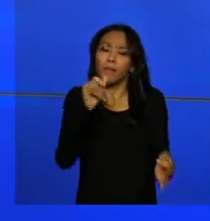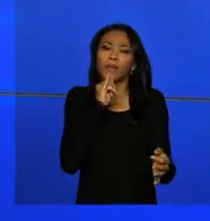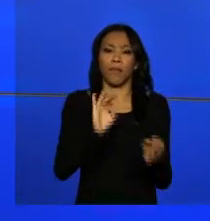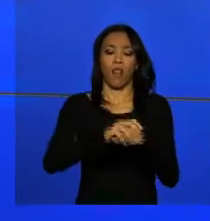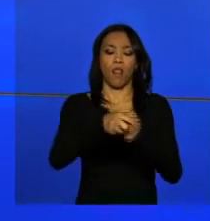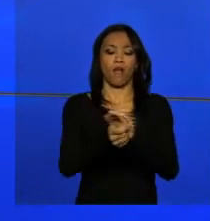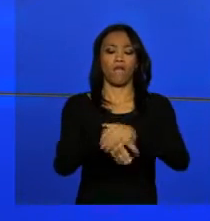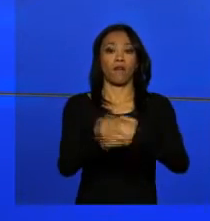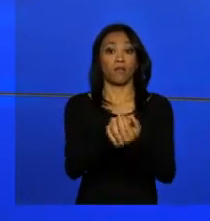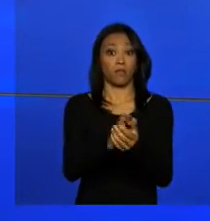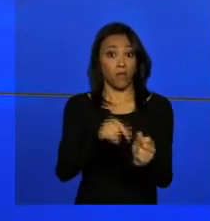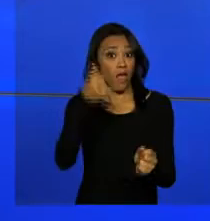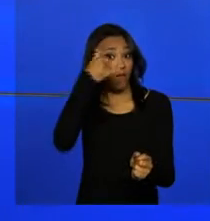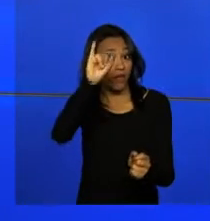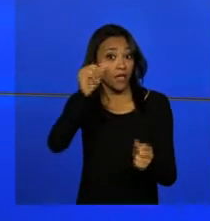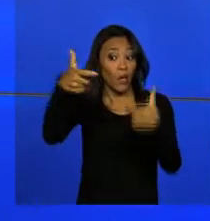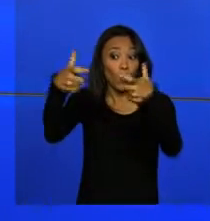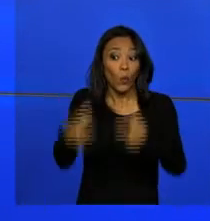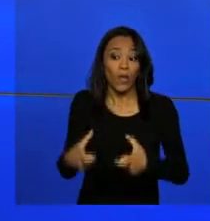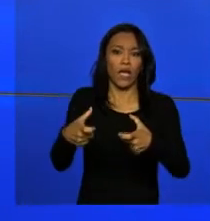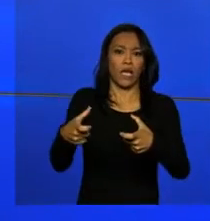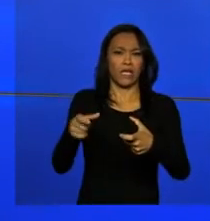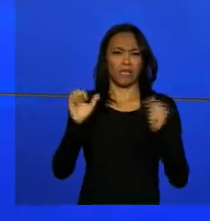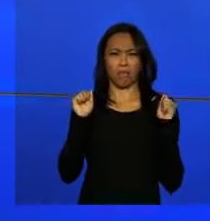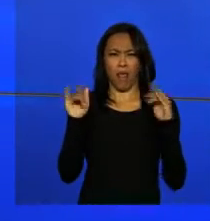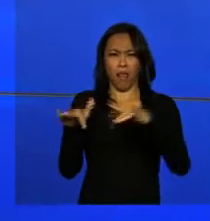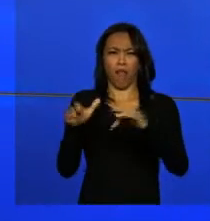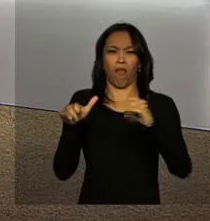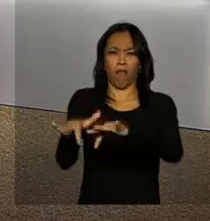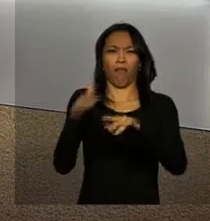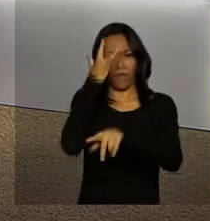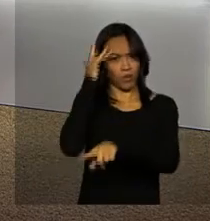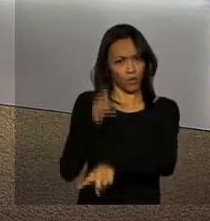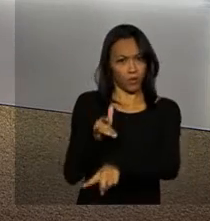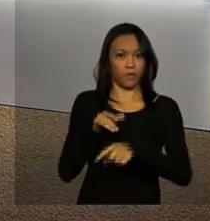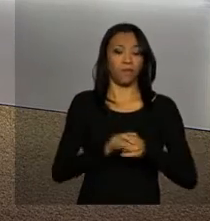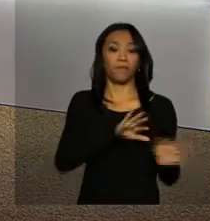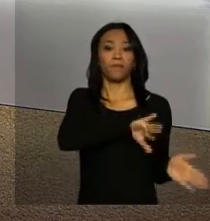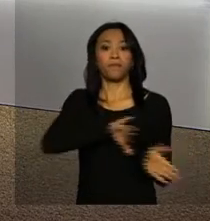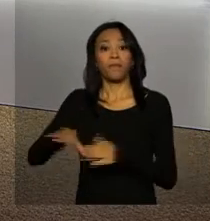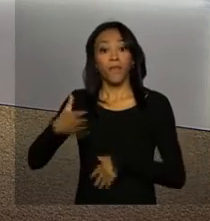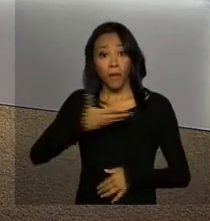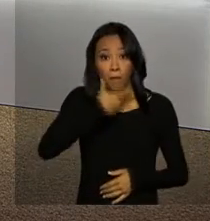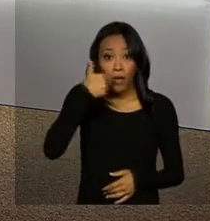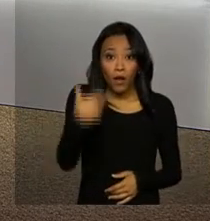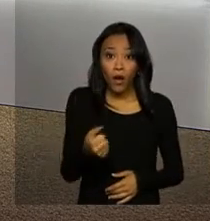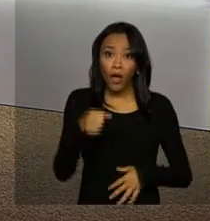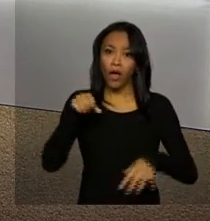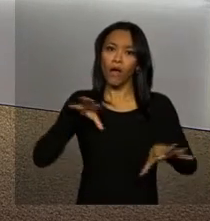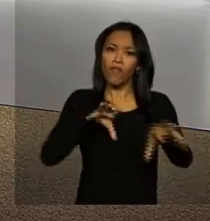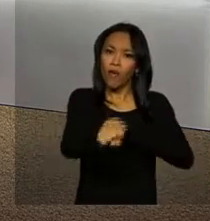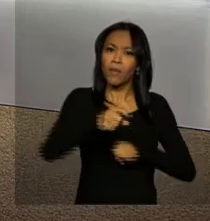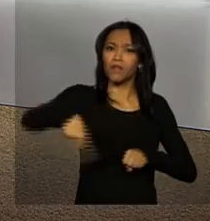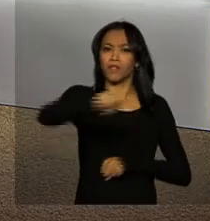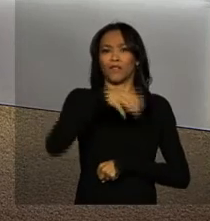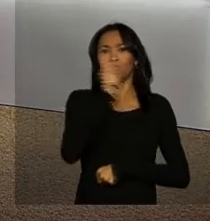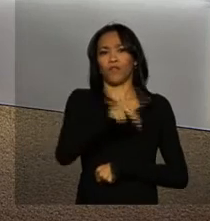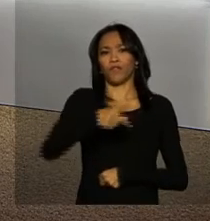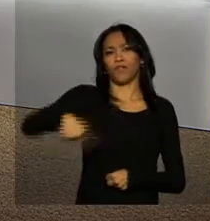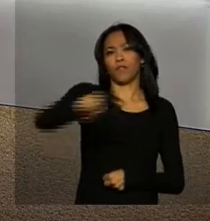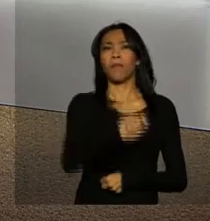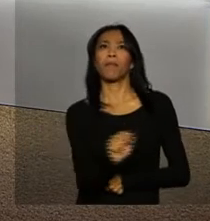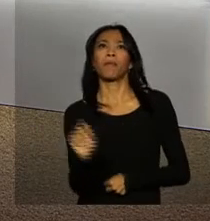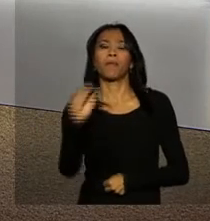as mãos e evitar locais com grande concentração de pessoas melhorar a formação dos professores em todo o